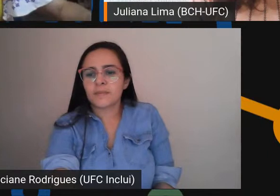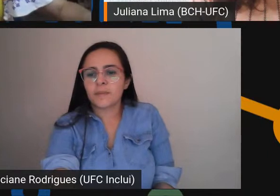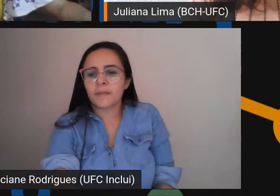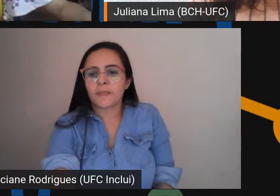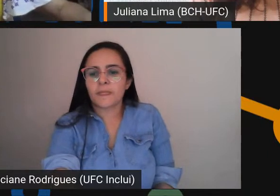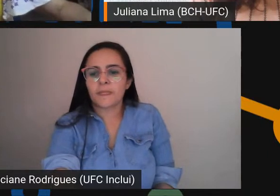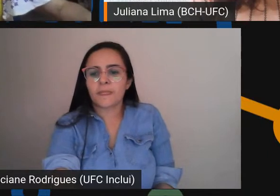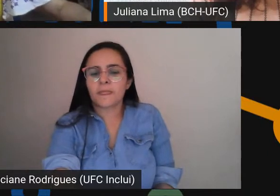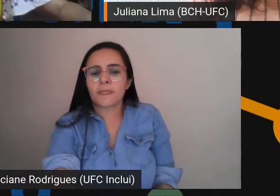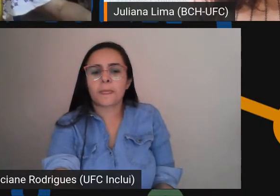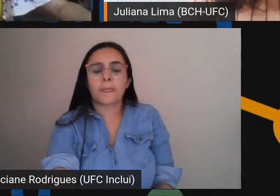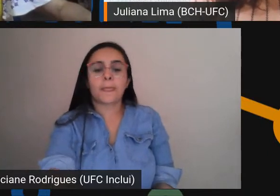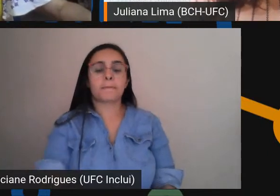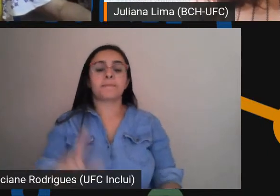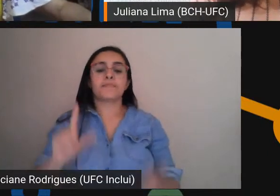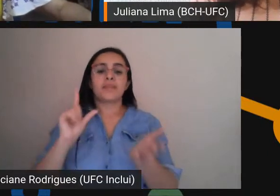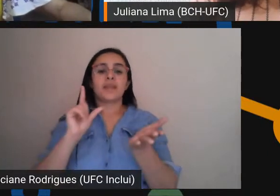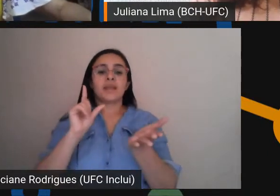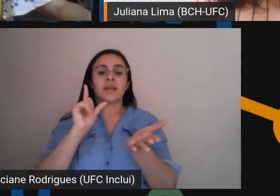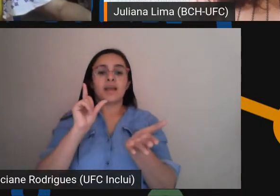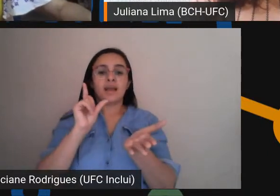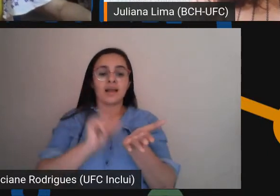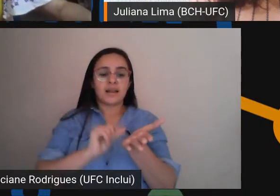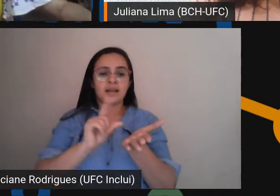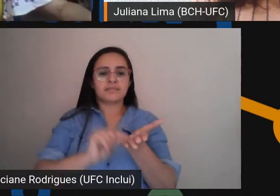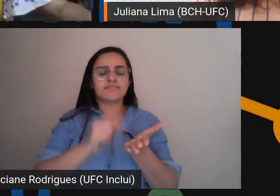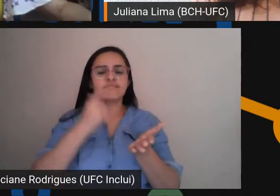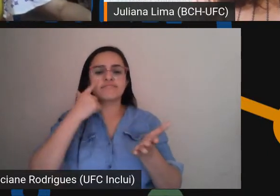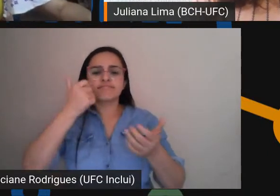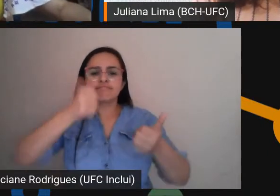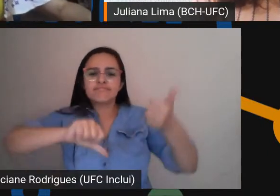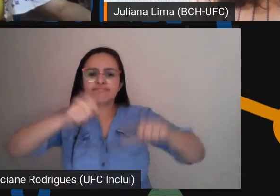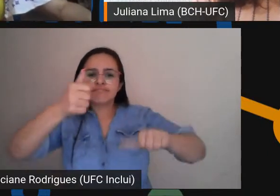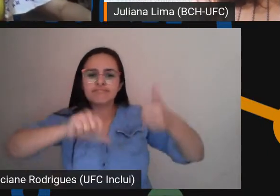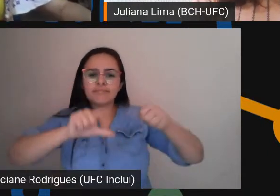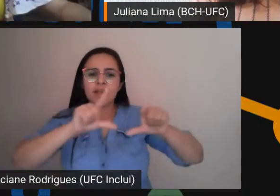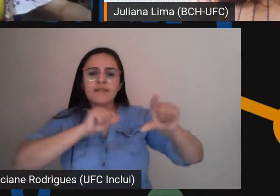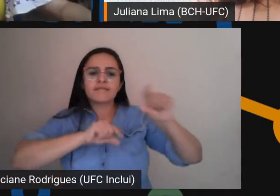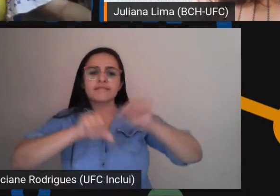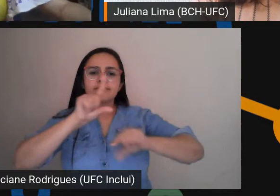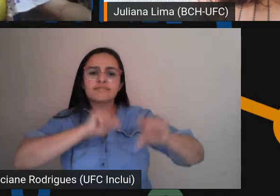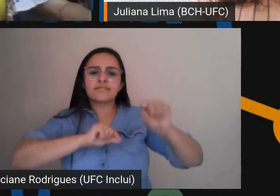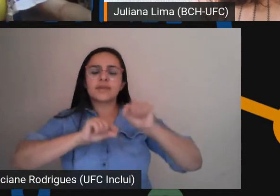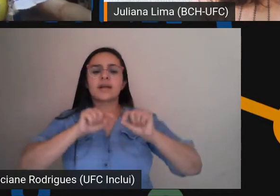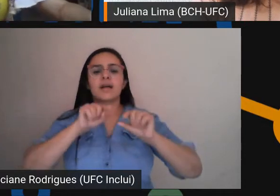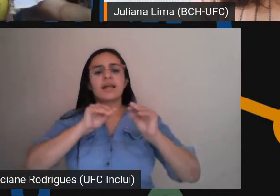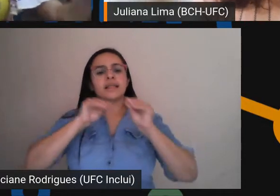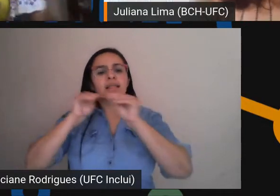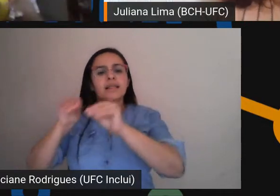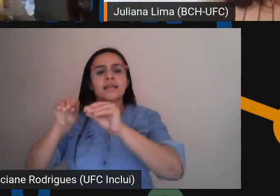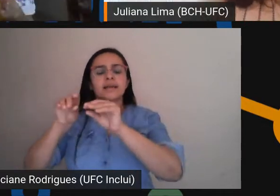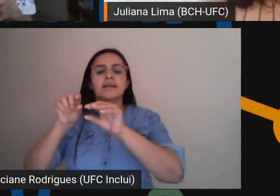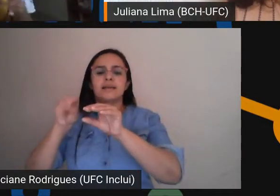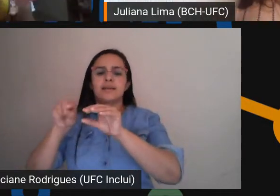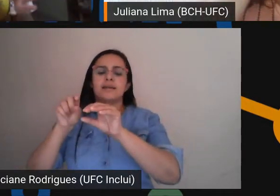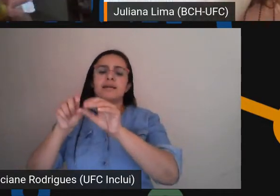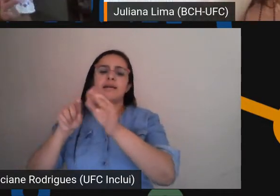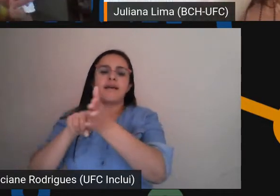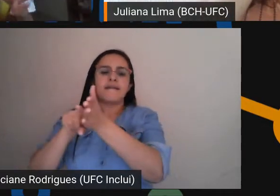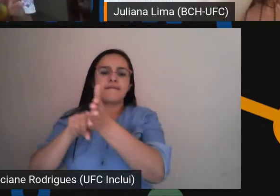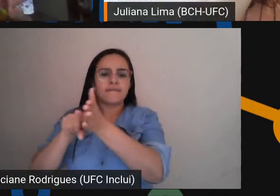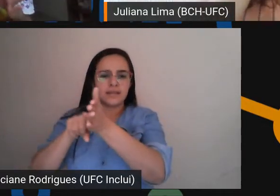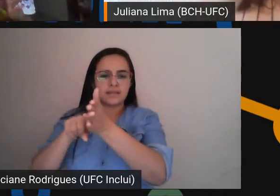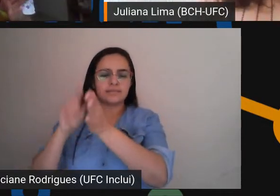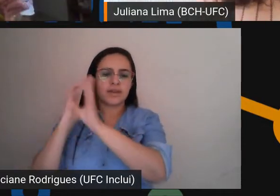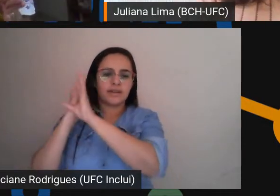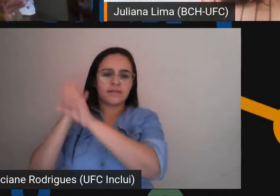de qualidade para incluir em uma revisão sistemática? Esse é o trabalho da própria revisão, né? Então, primeiro você vai ter elaborado